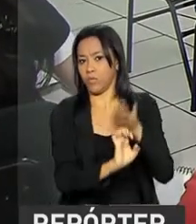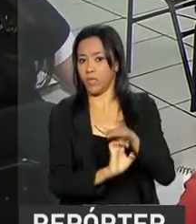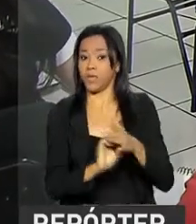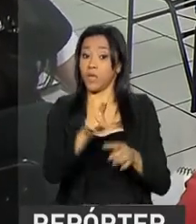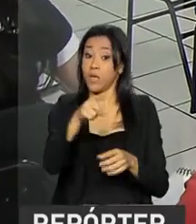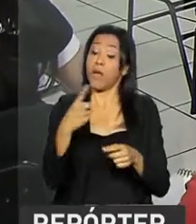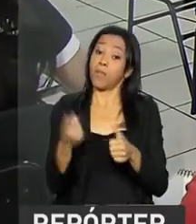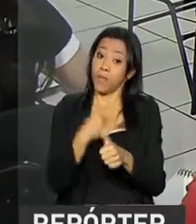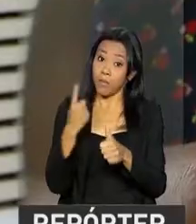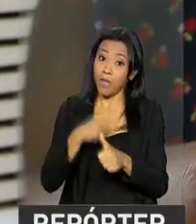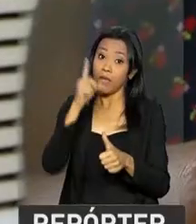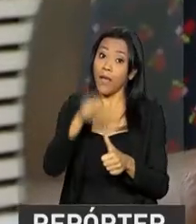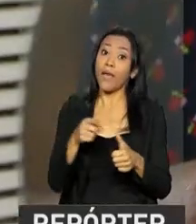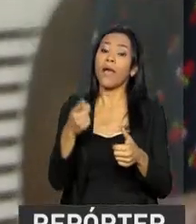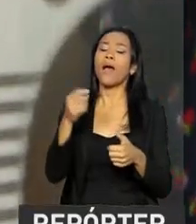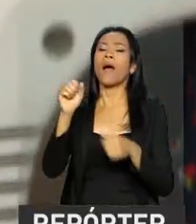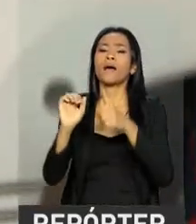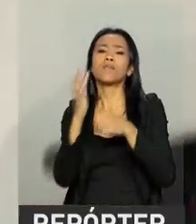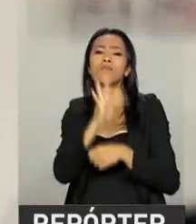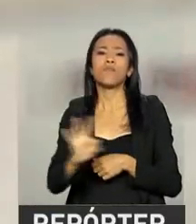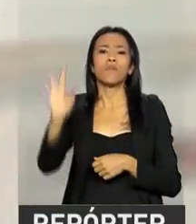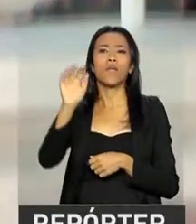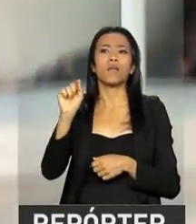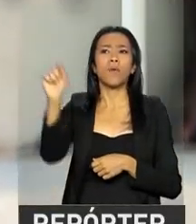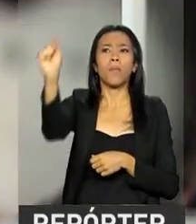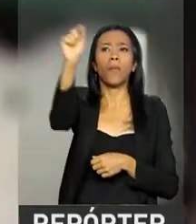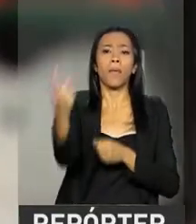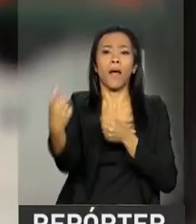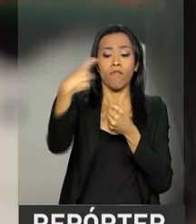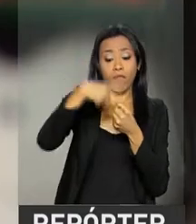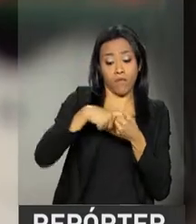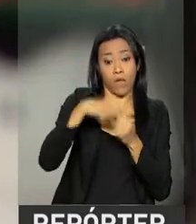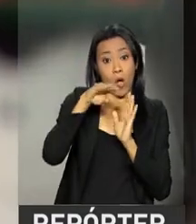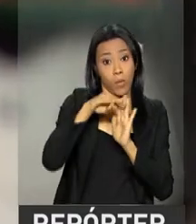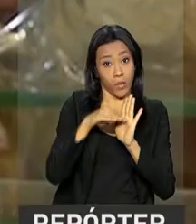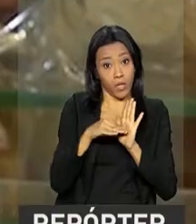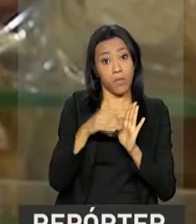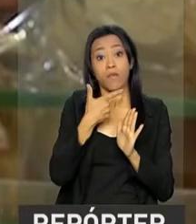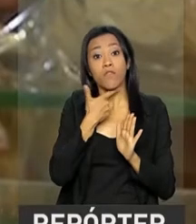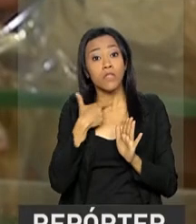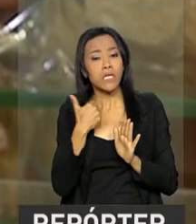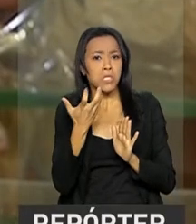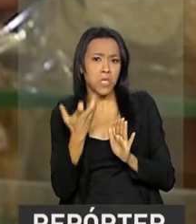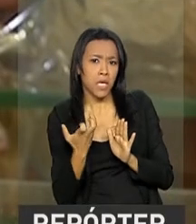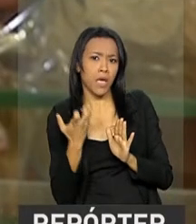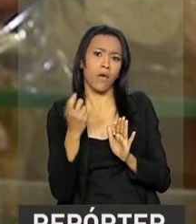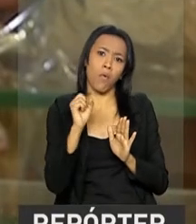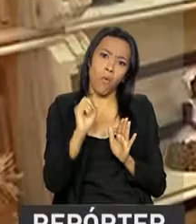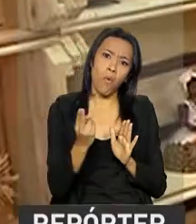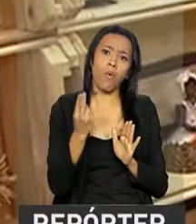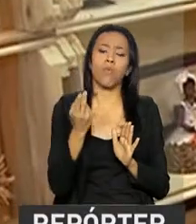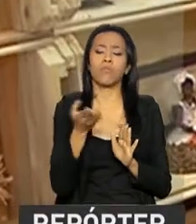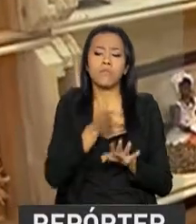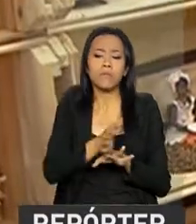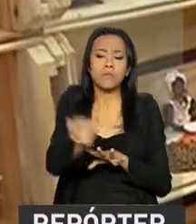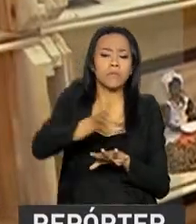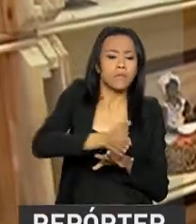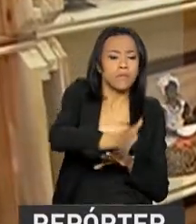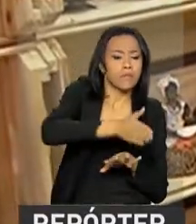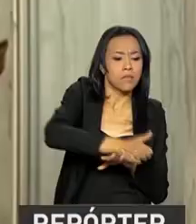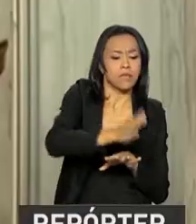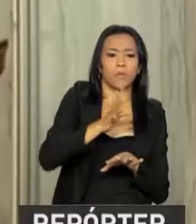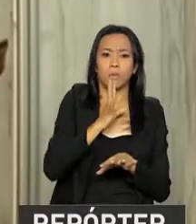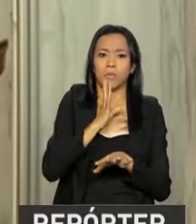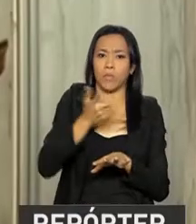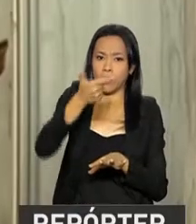ao programa depois o empreendedor que desejar consultoria ou se especializar em alguma área deverá